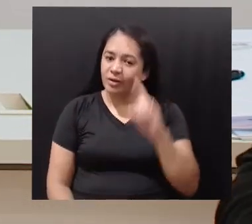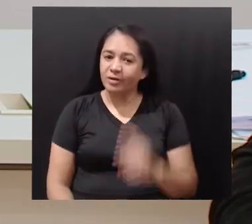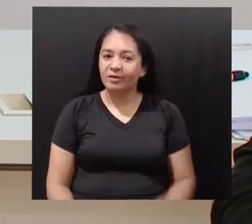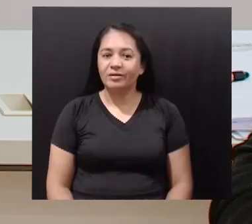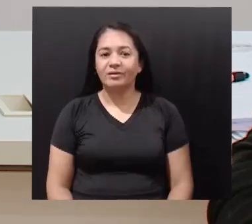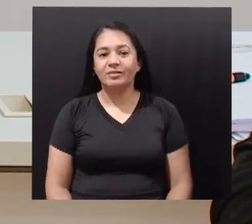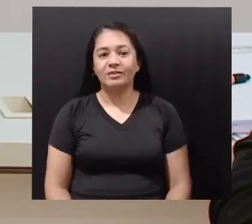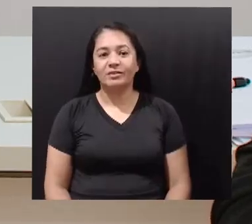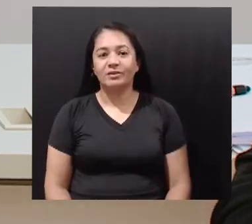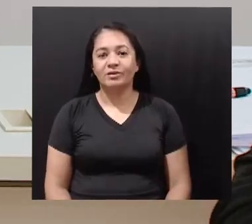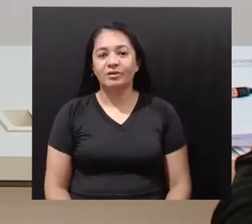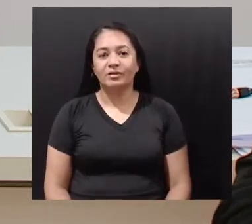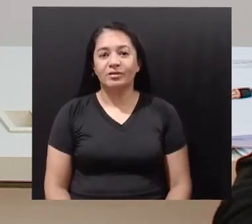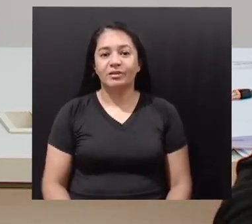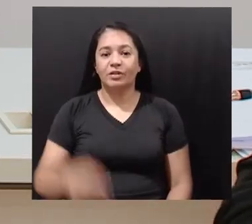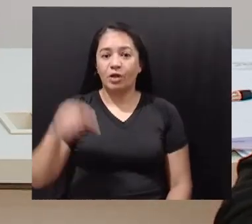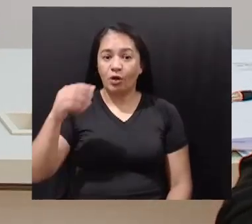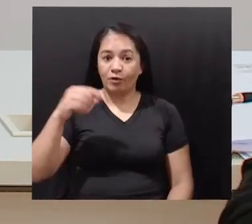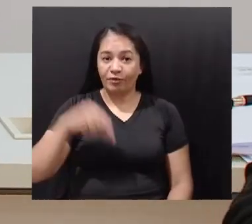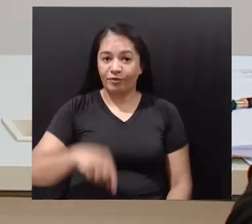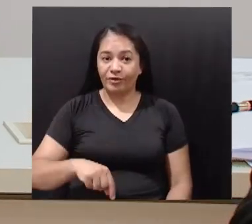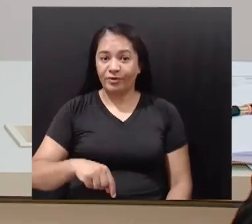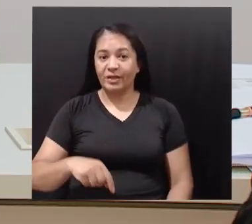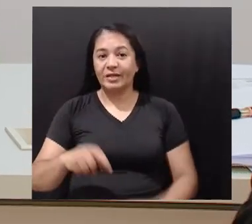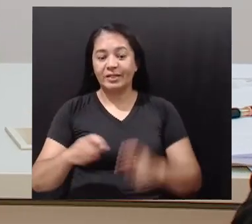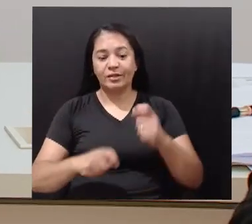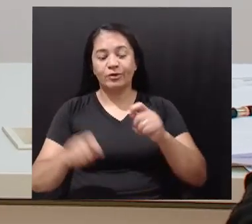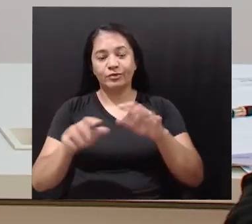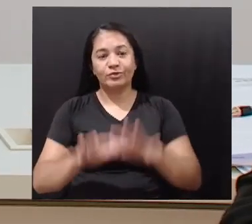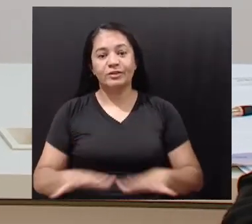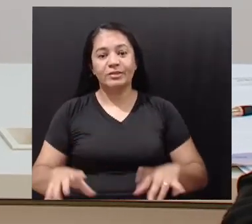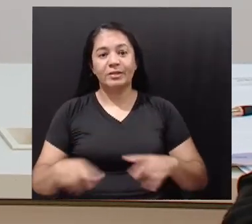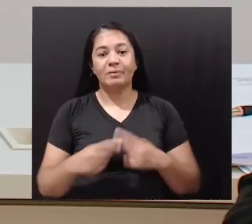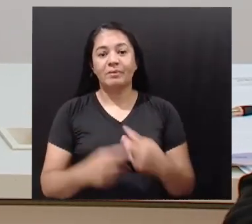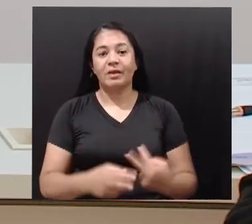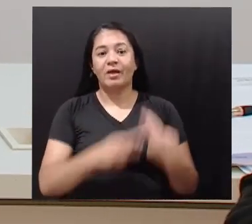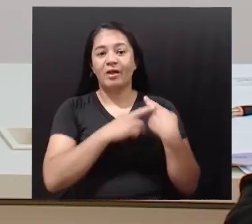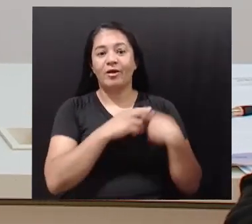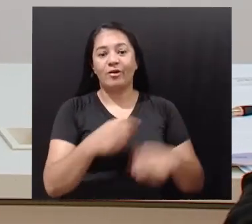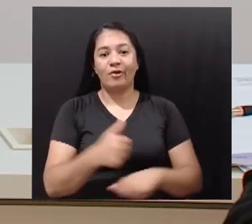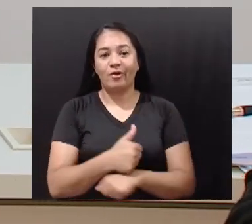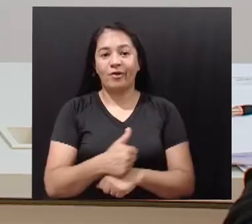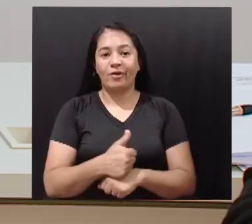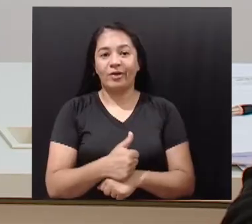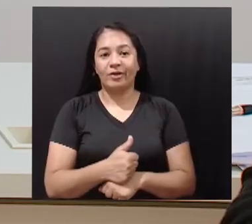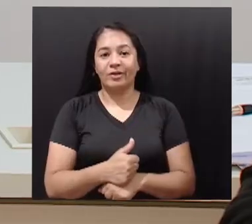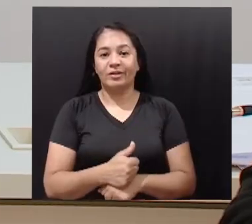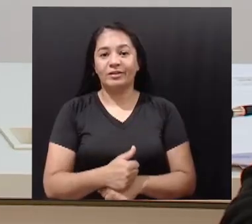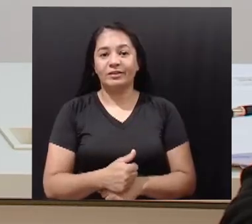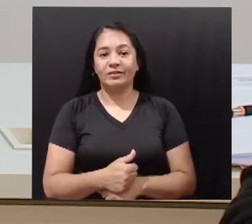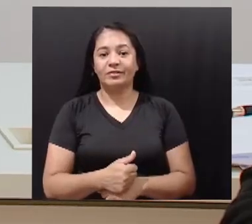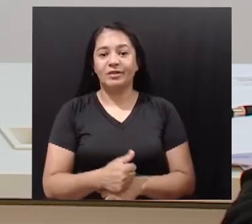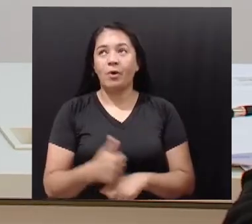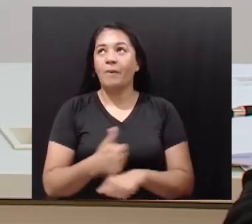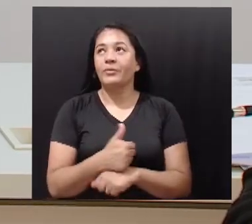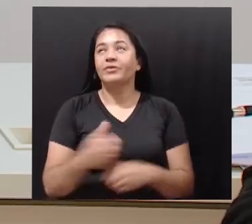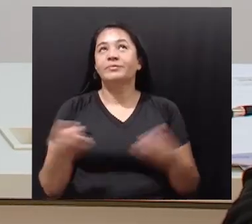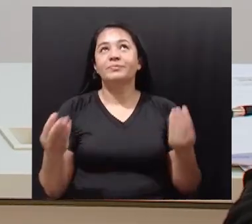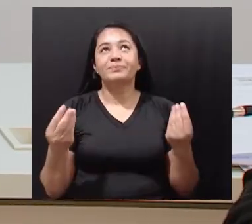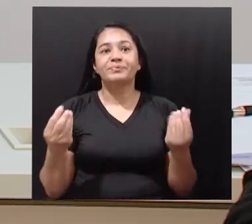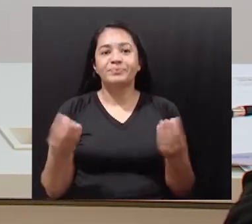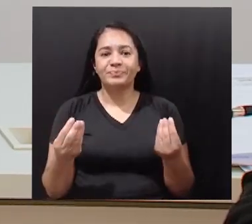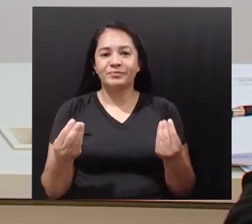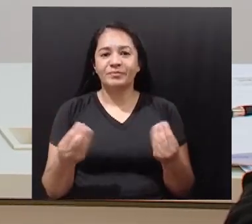aqui na Controladoria. Embora a função de encarregado de dados ela não seja uma função específica